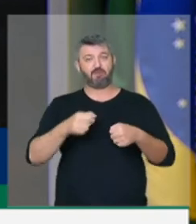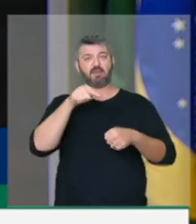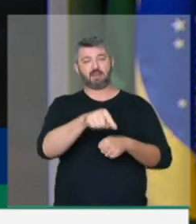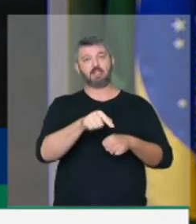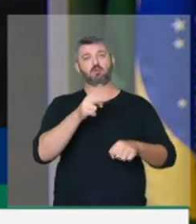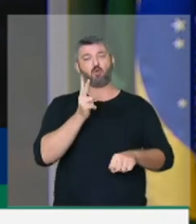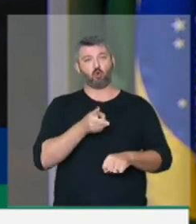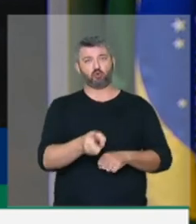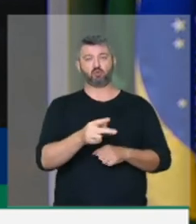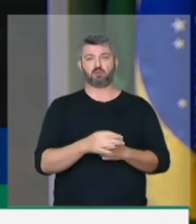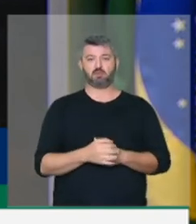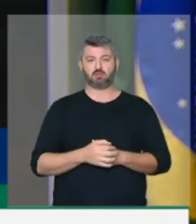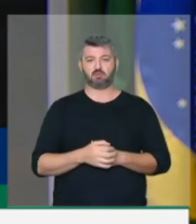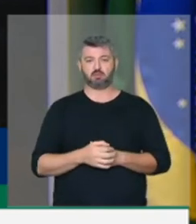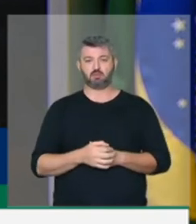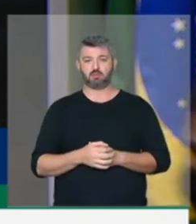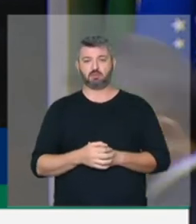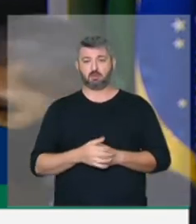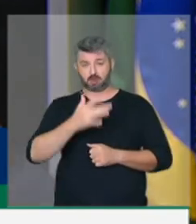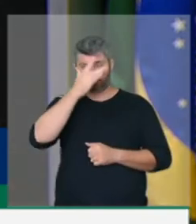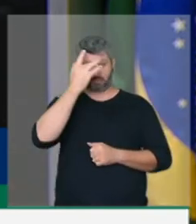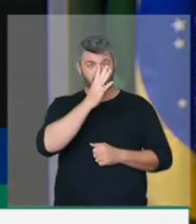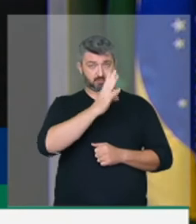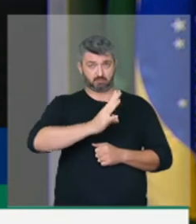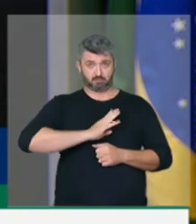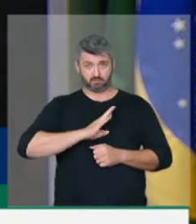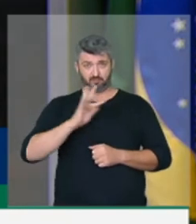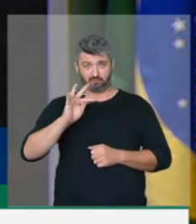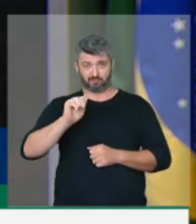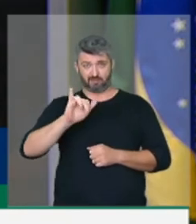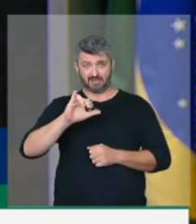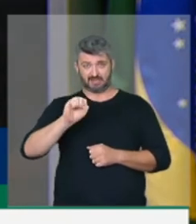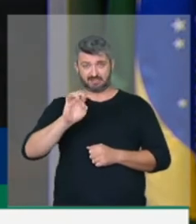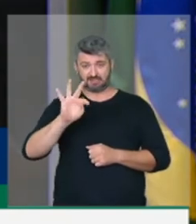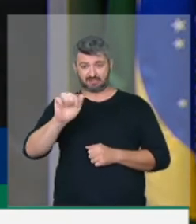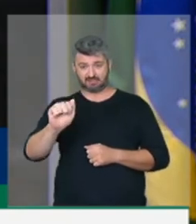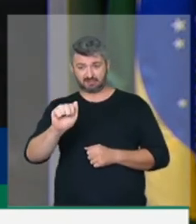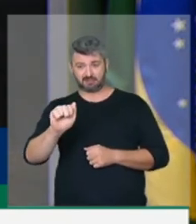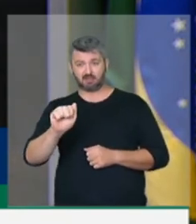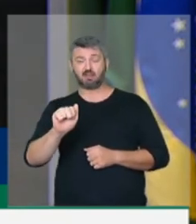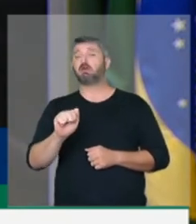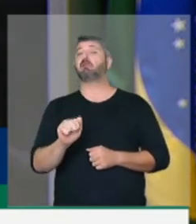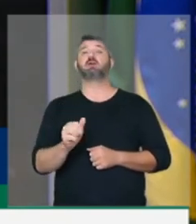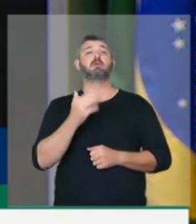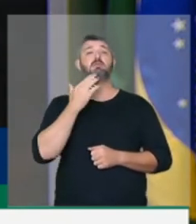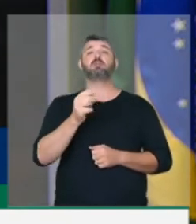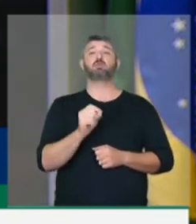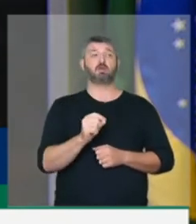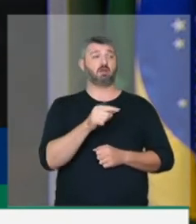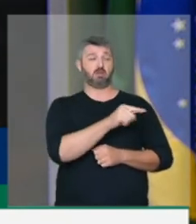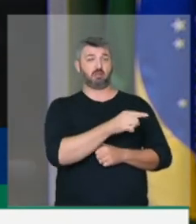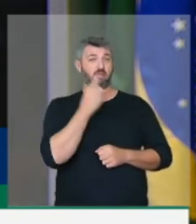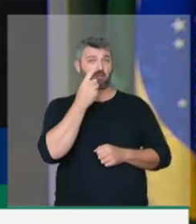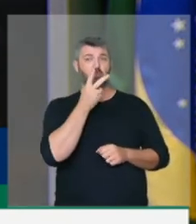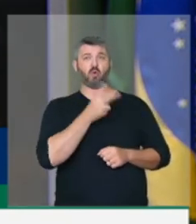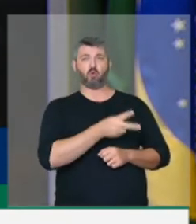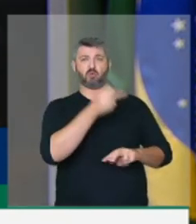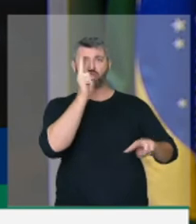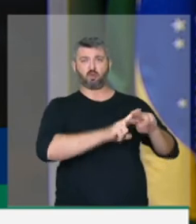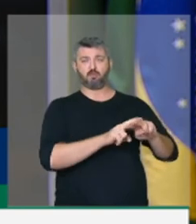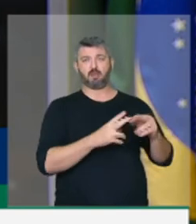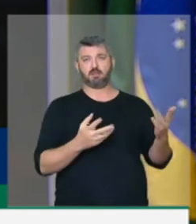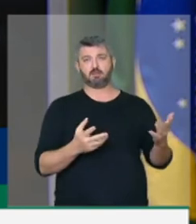prerrogativa. E a pessoa que me chamou de fascista hoje pede para que Daniel Silveira continue